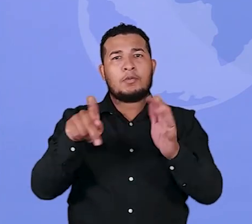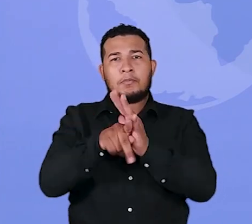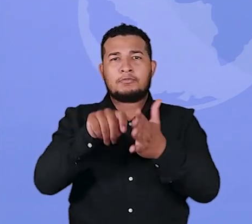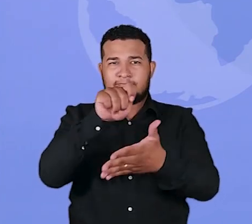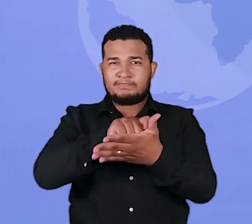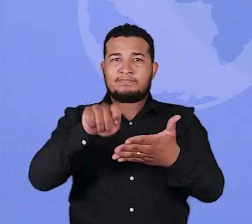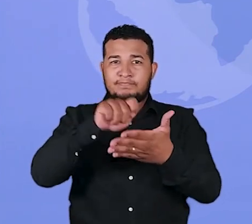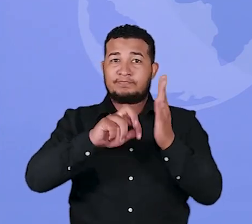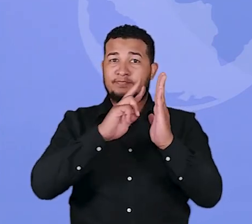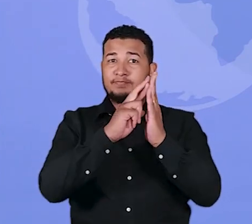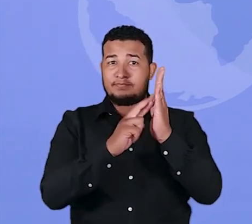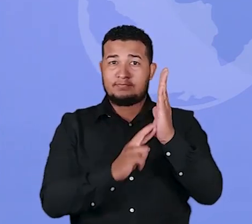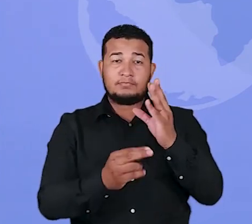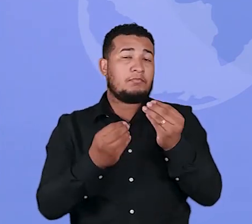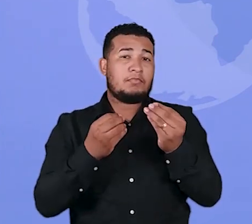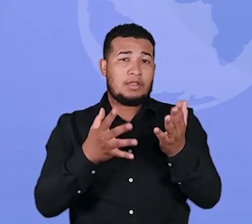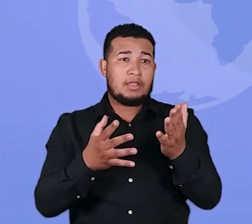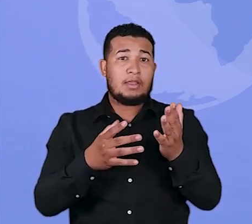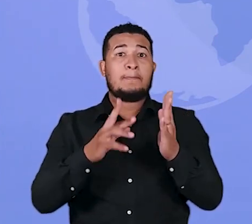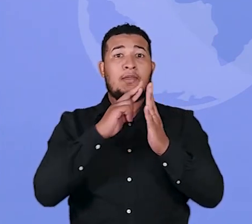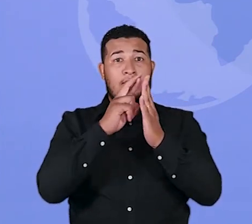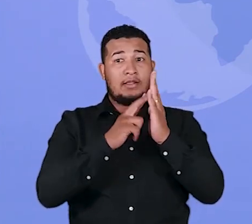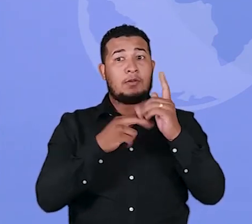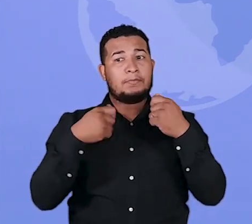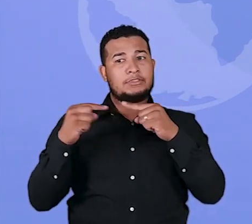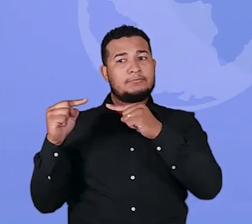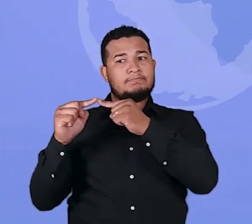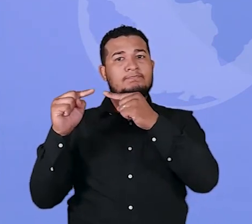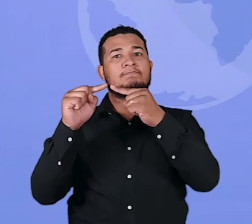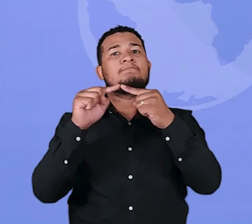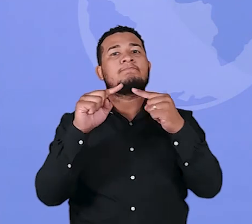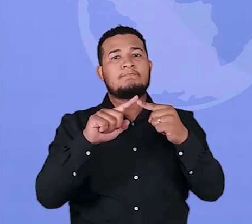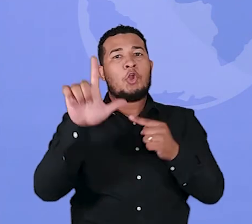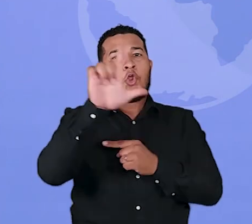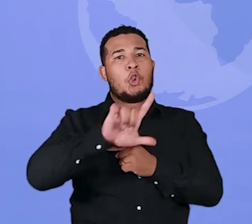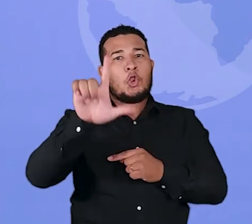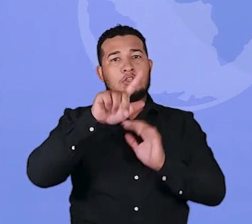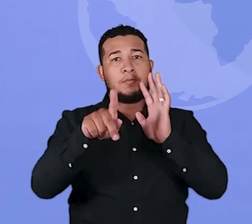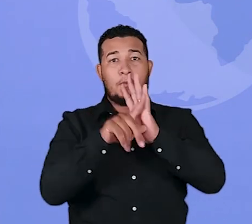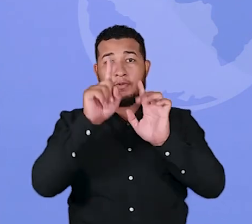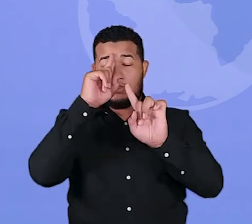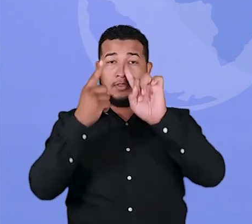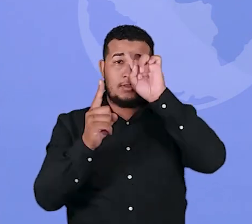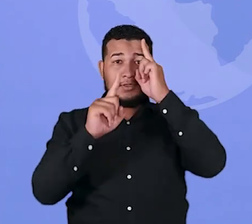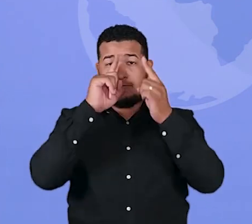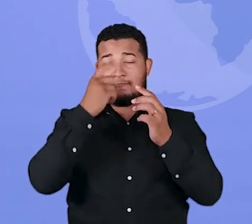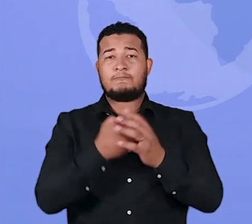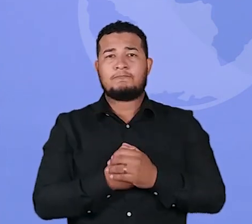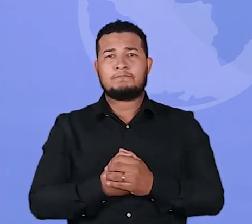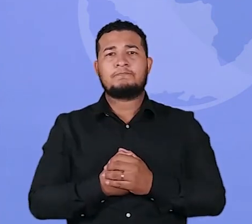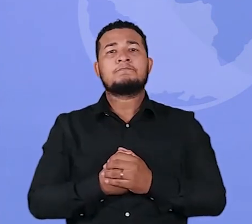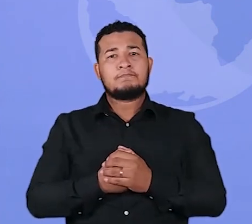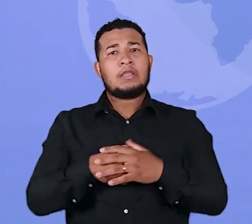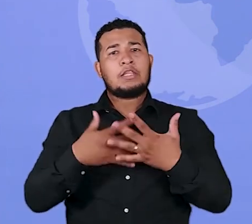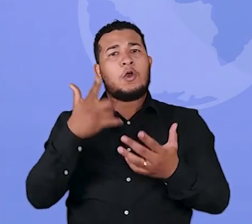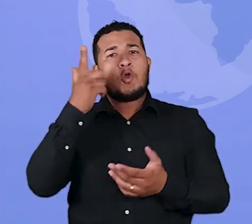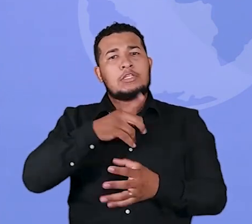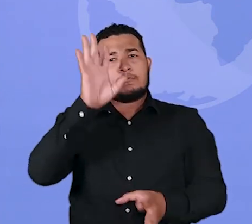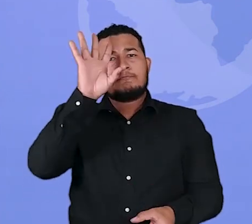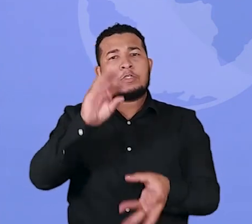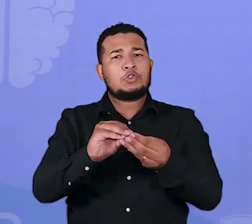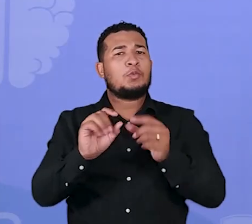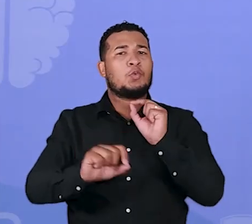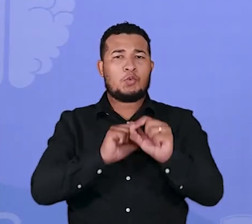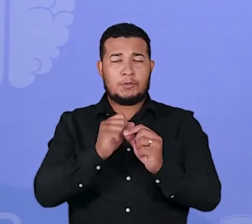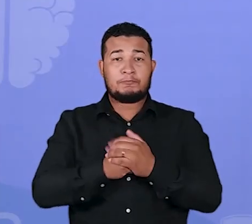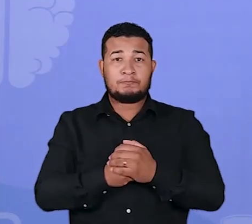redação para que essa redação tenha uma sequência lógica de ideias. Então vamos lá, para a gente poder